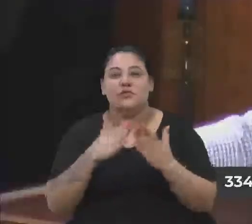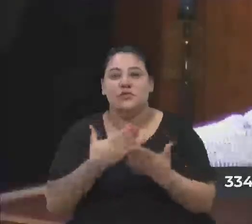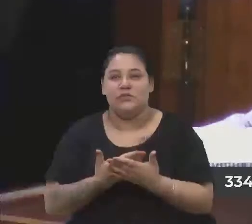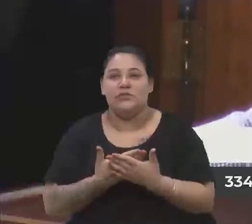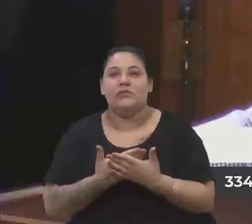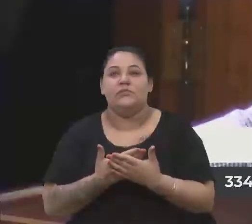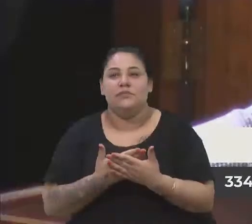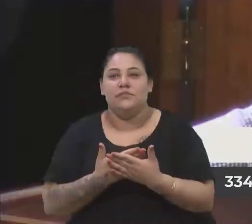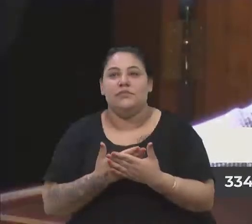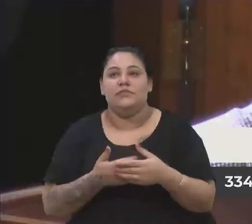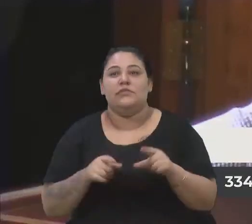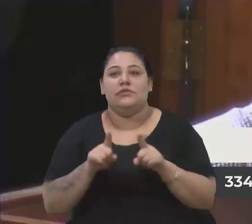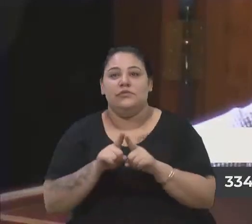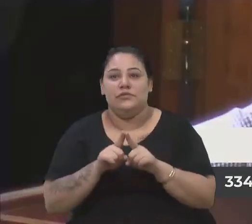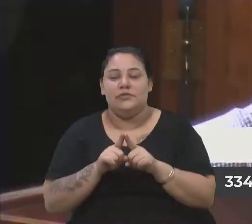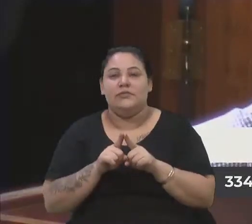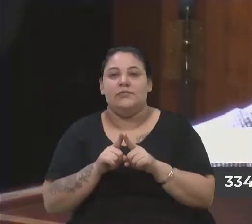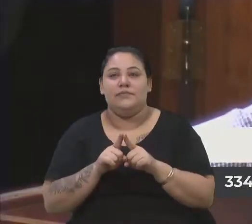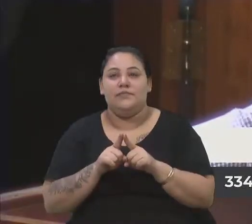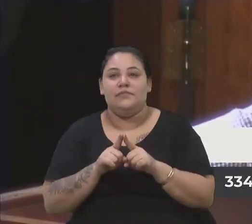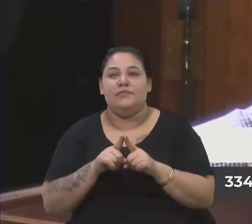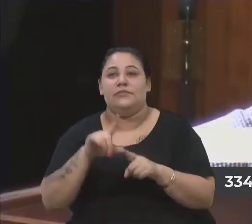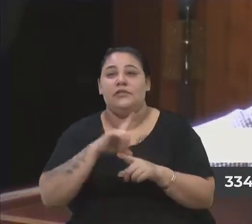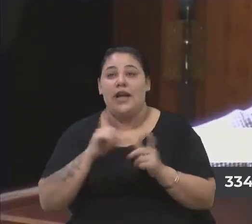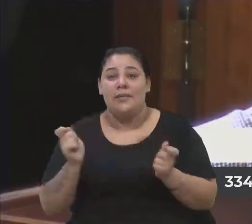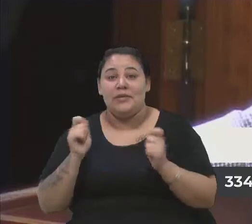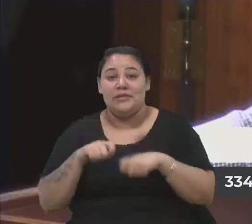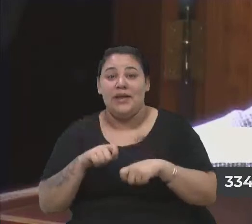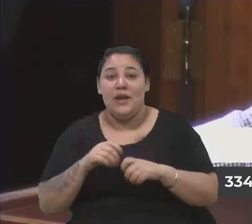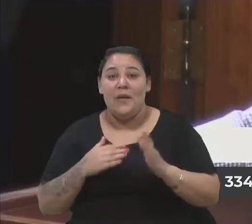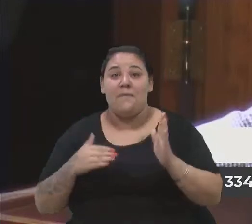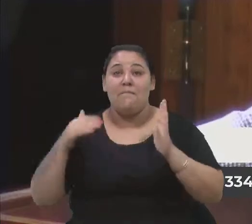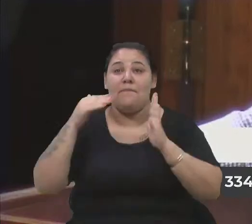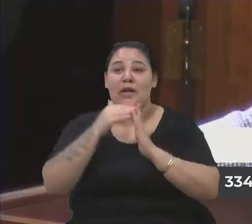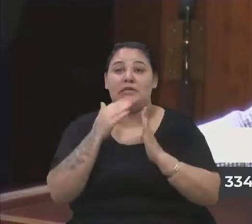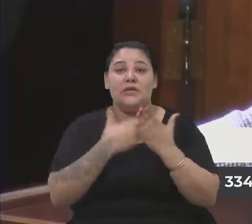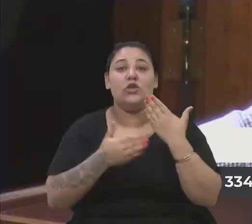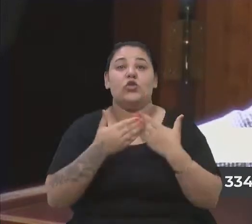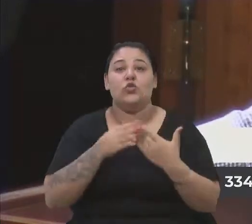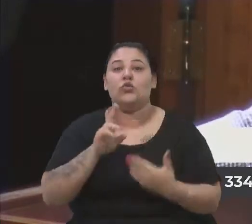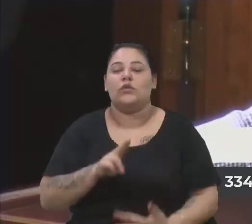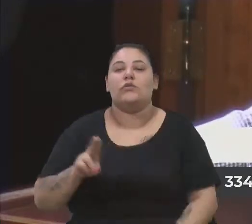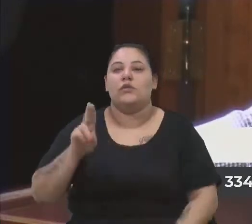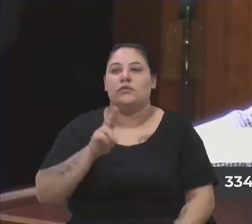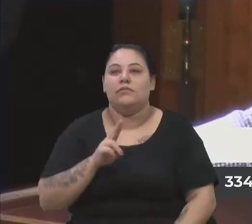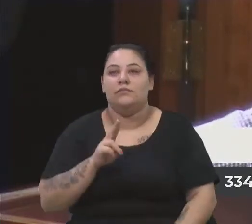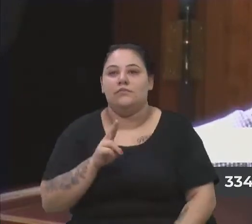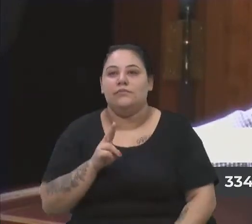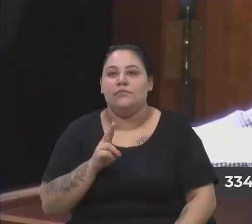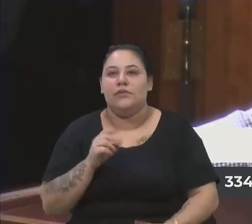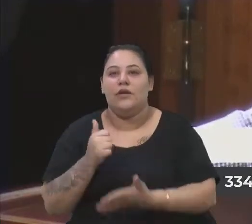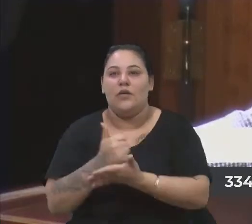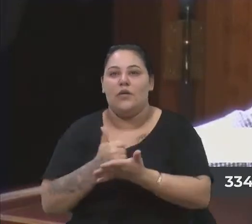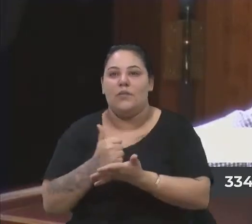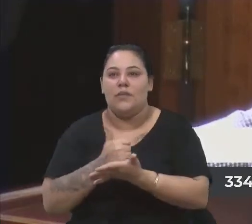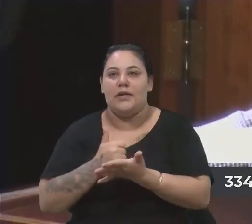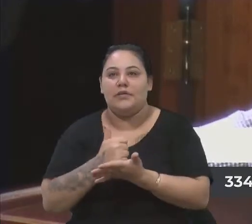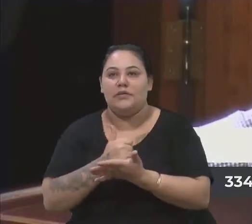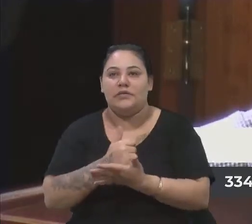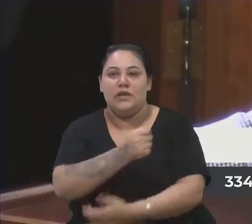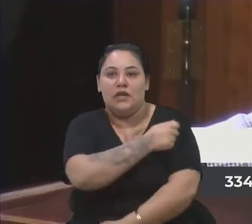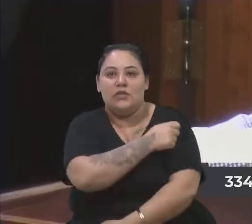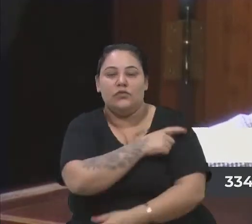que inclusive está aí com a sua capacidade máxima toda utilizada, com a sua base e alunos